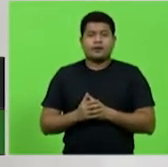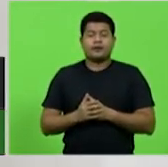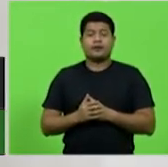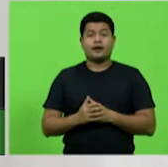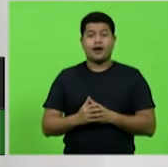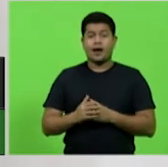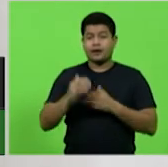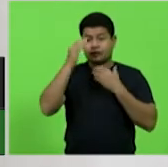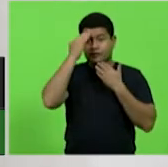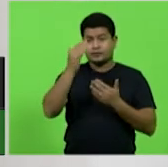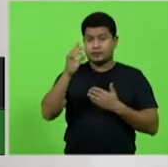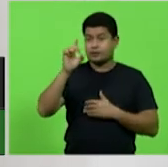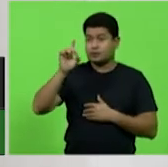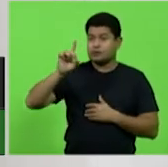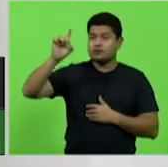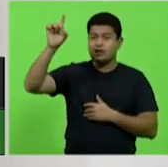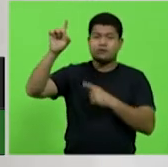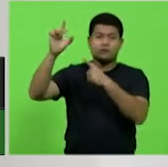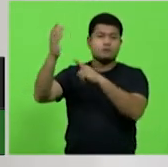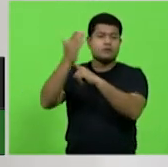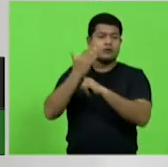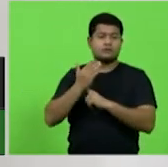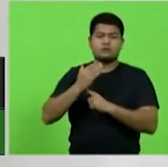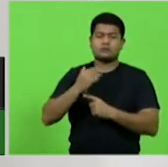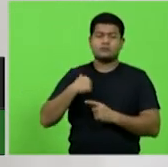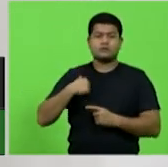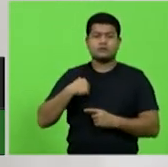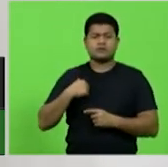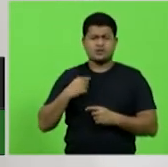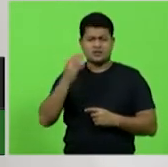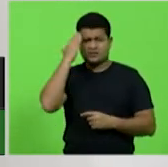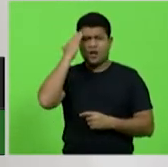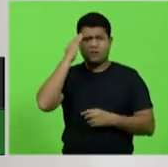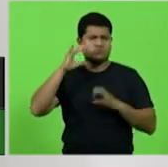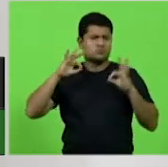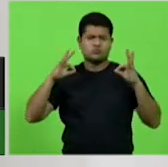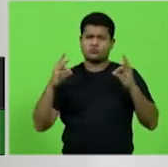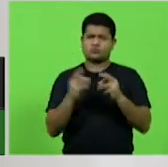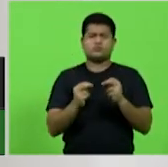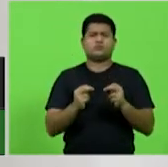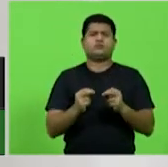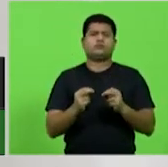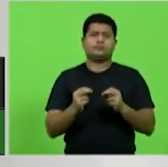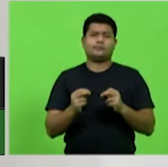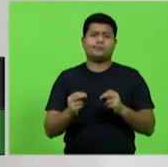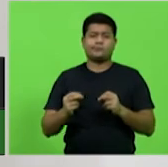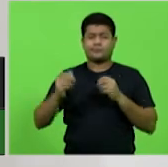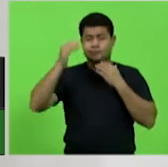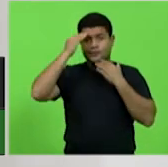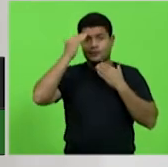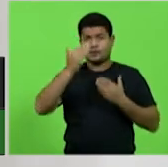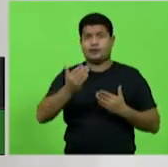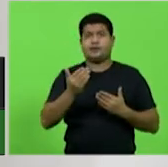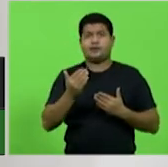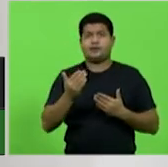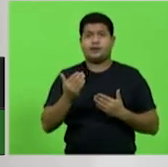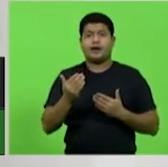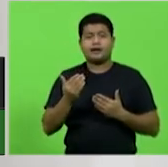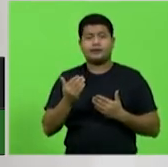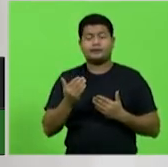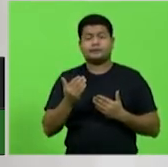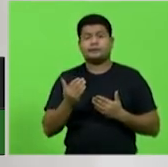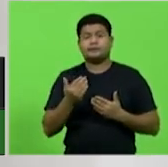minha vida e que sempre sabe o que é melhor para todos nós. Agradeço por ter em mim um